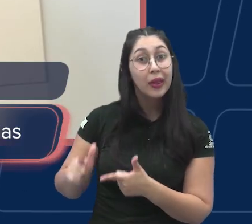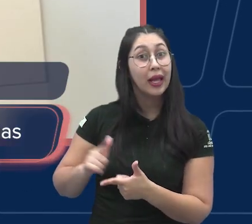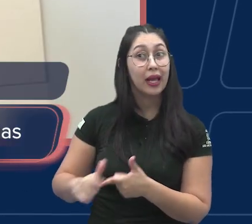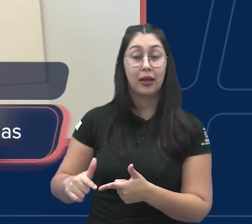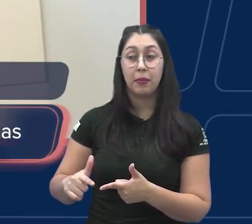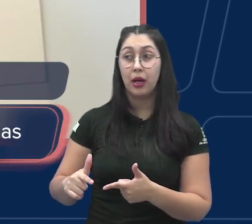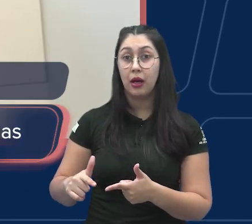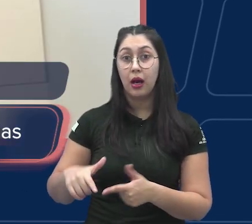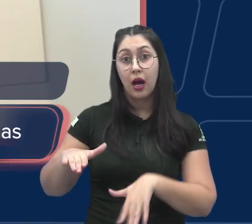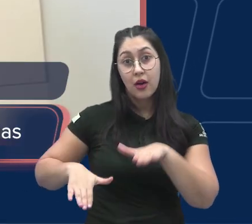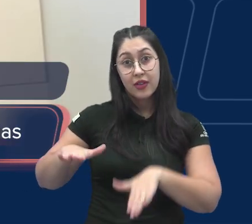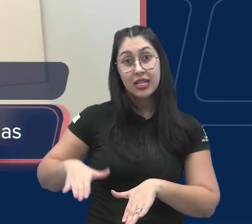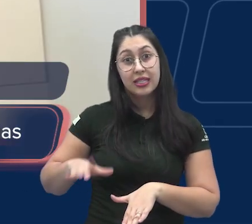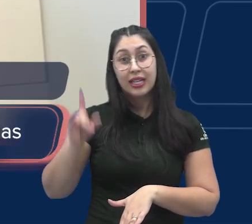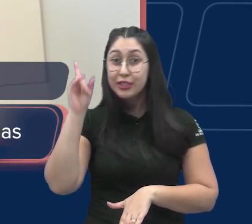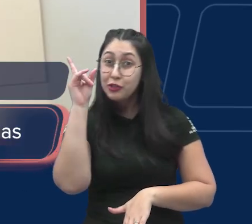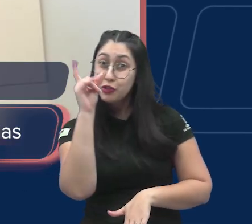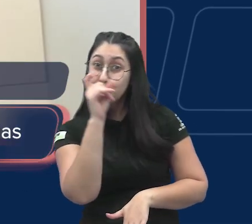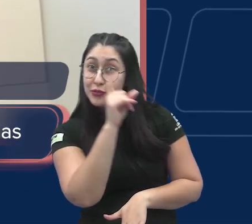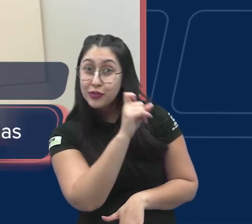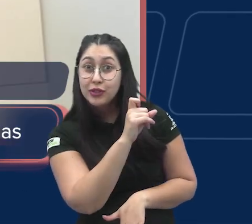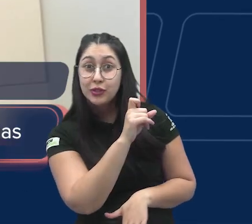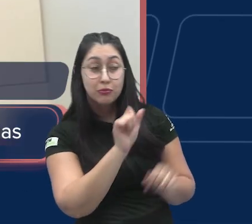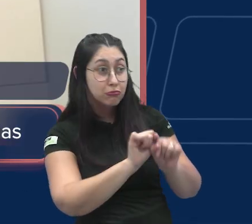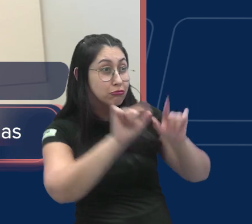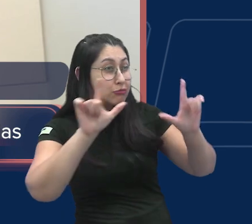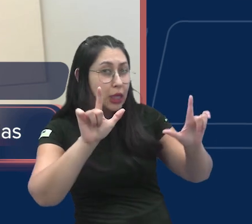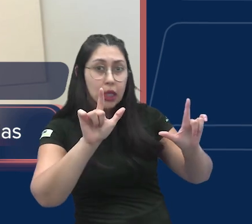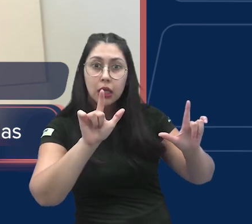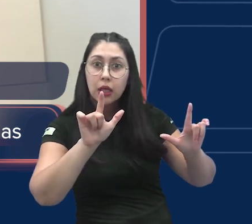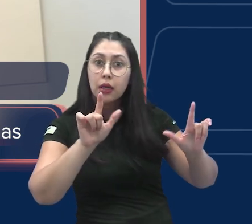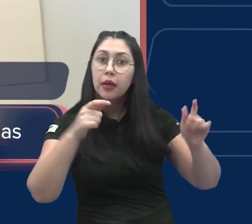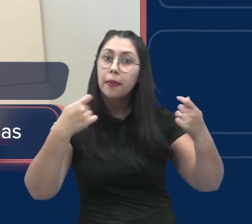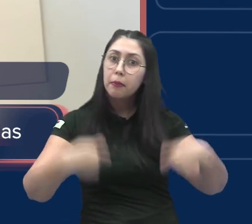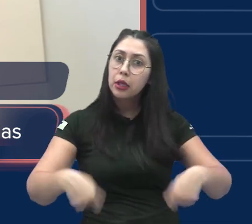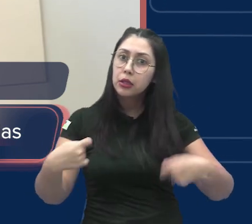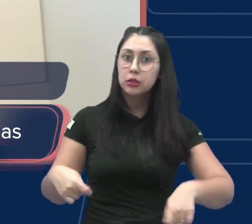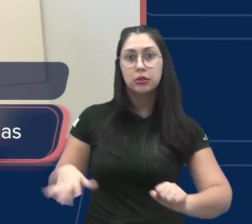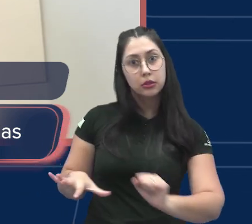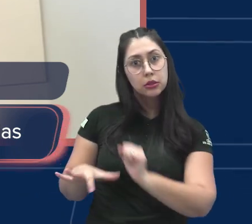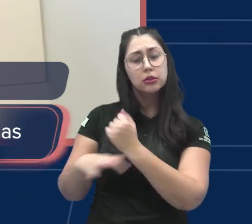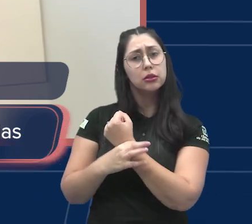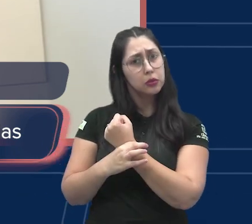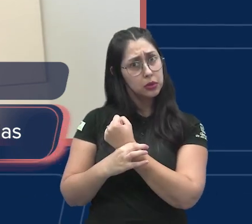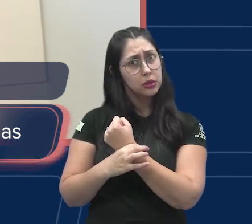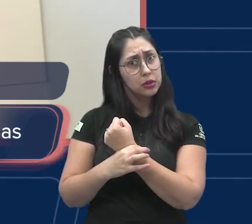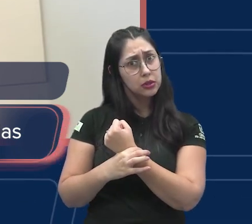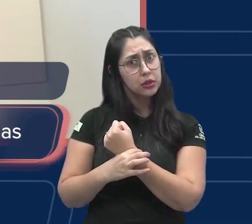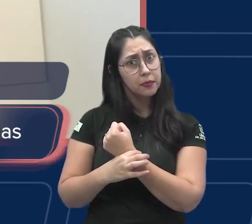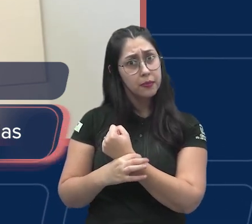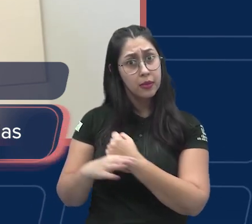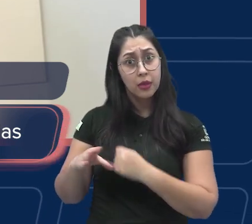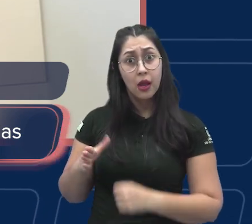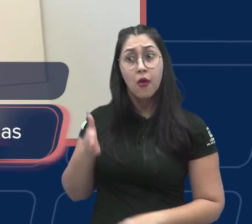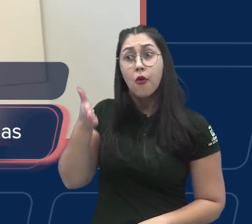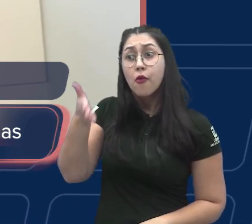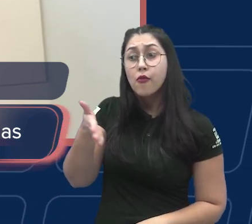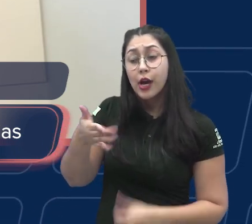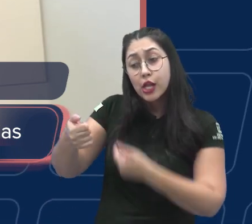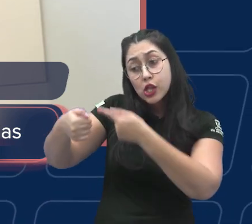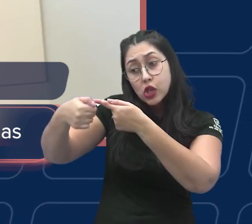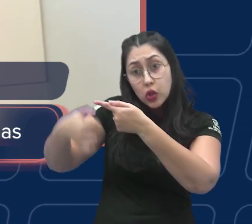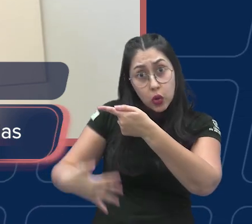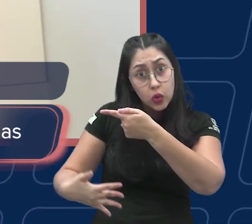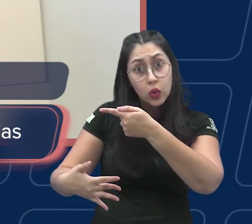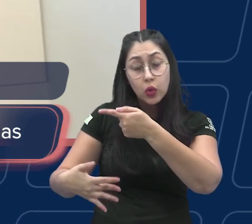você realizar os seus acessos à Receita e tudo, faça de maneira segura. Vá a um buscador e